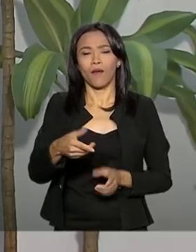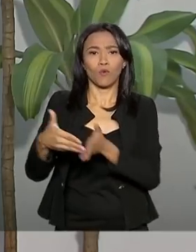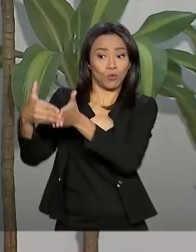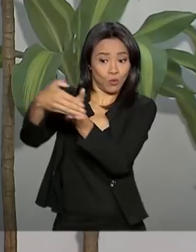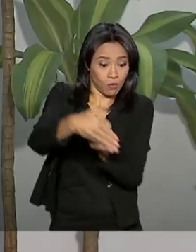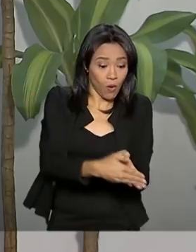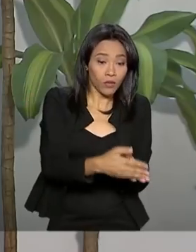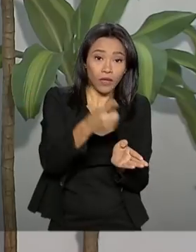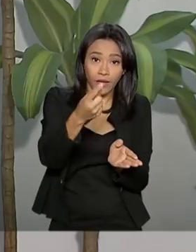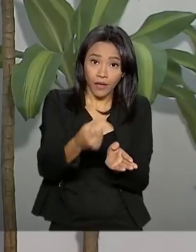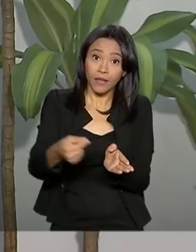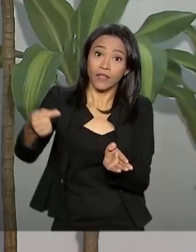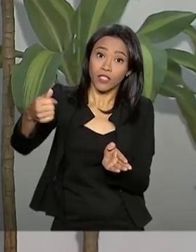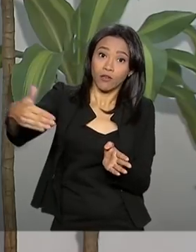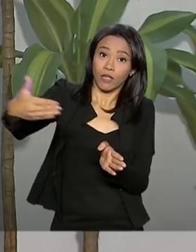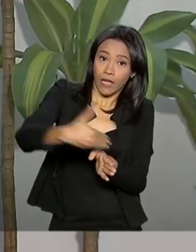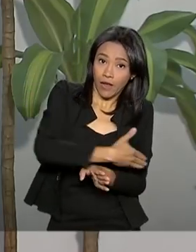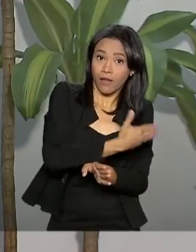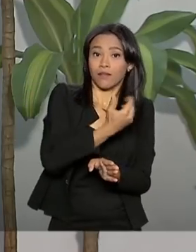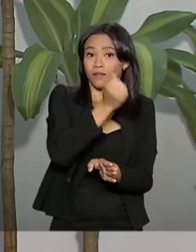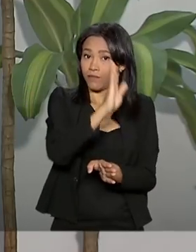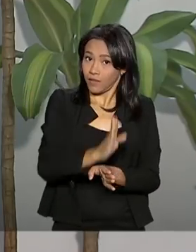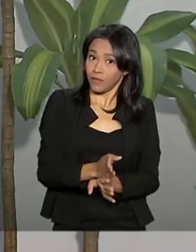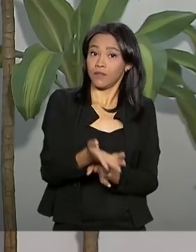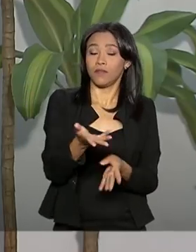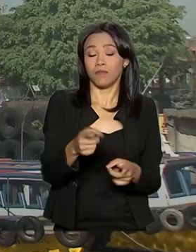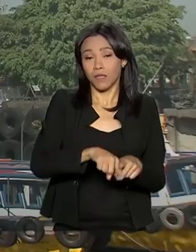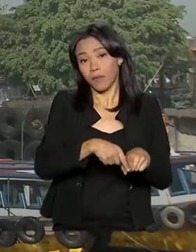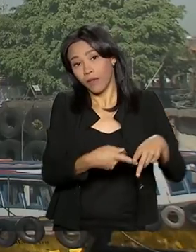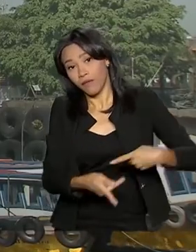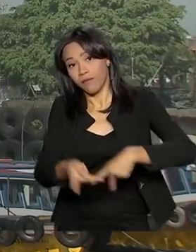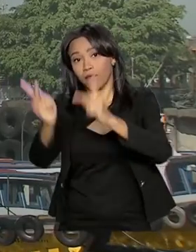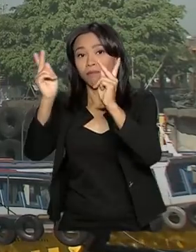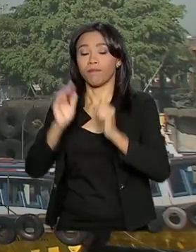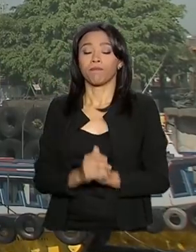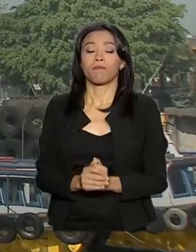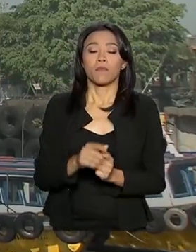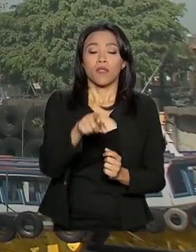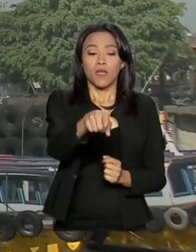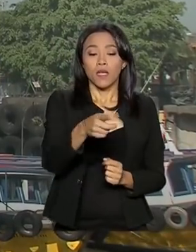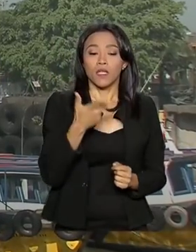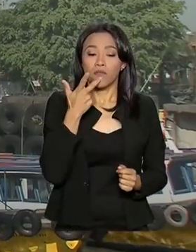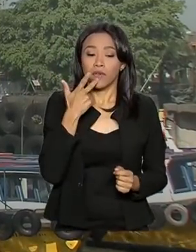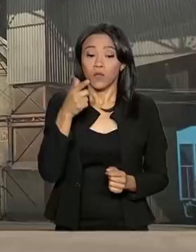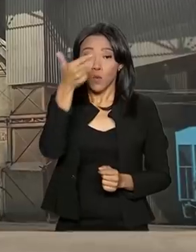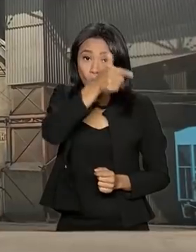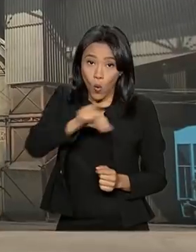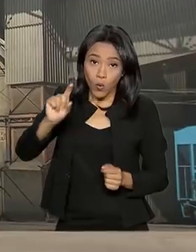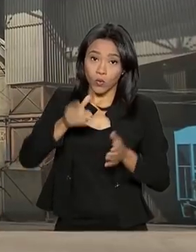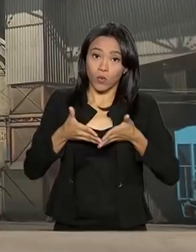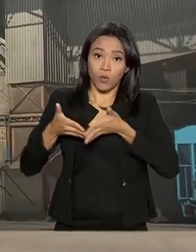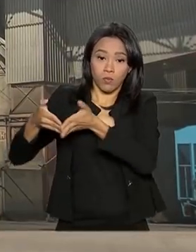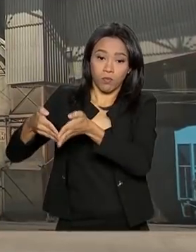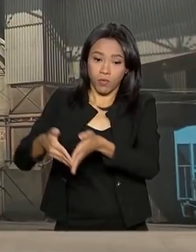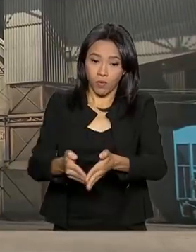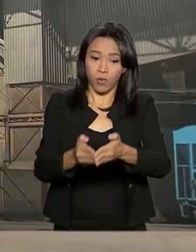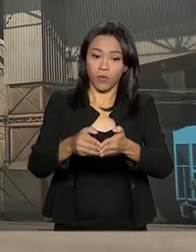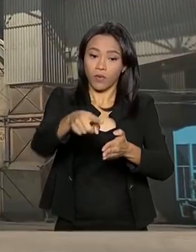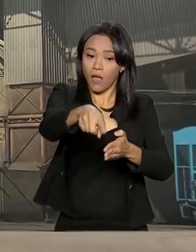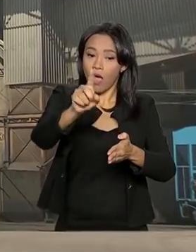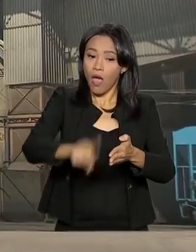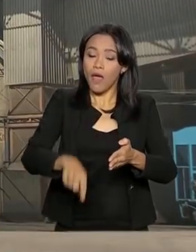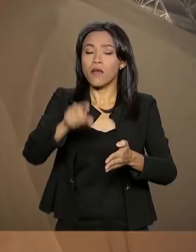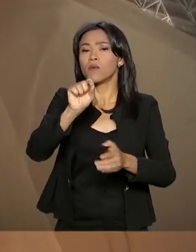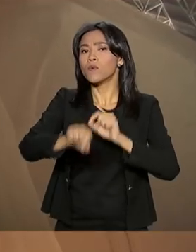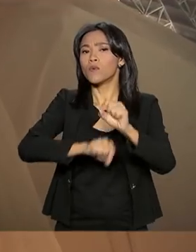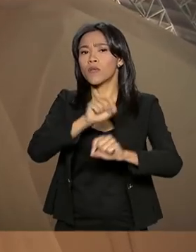portos, e precisamos avançar bastante na modernização do setor portuário. O próximo passo dos leilões portuários é trabalhar com áreas destinadas ao